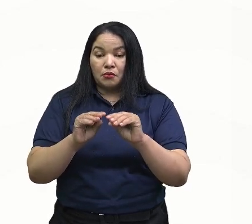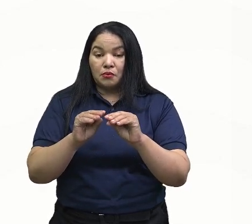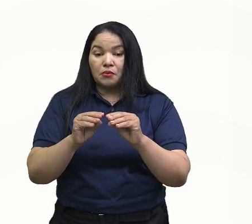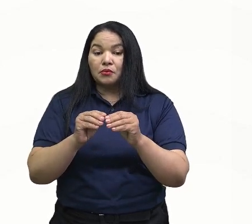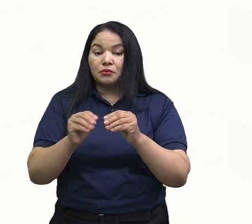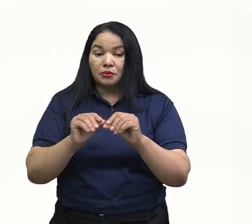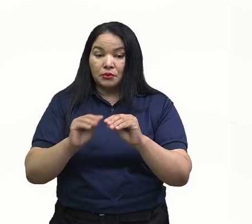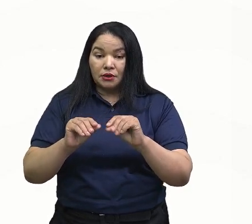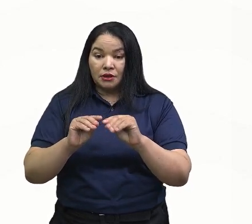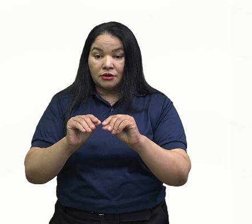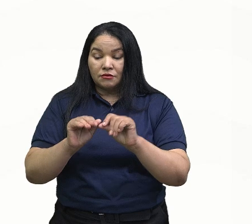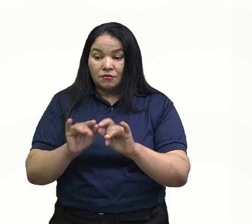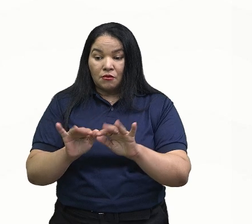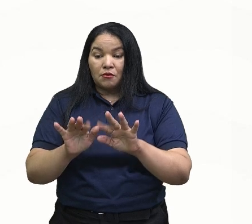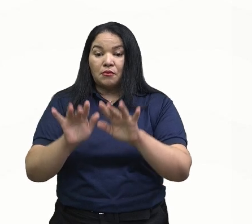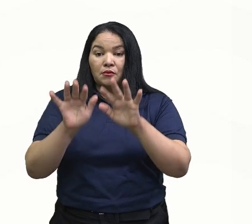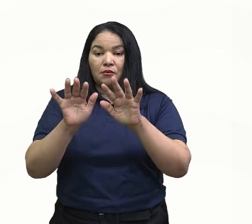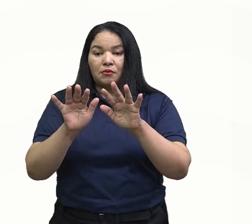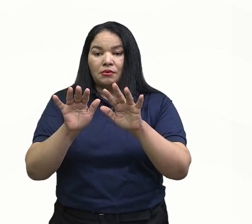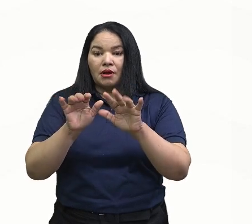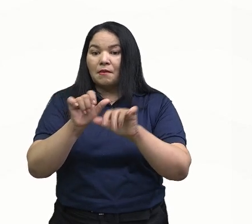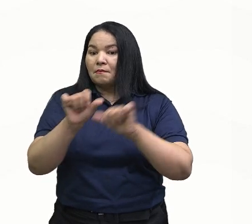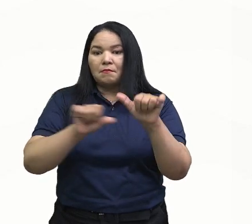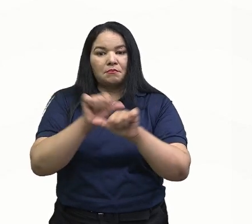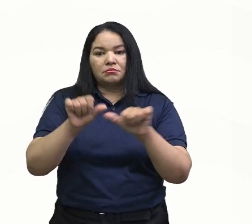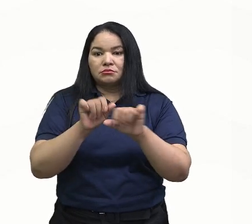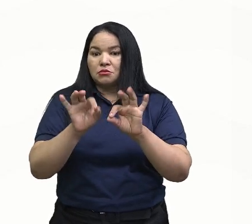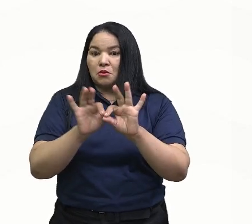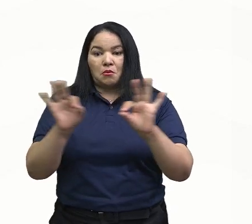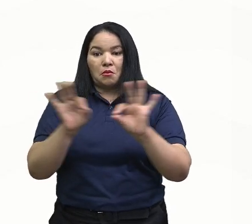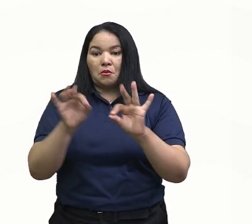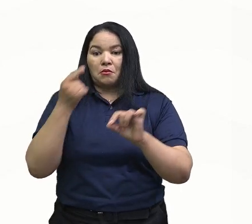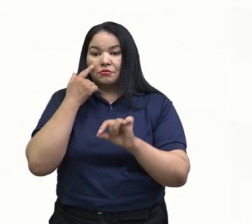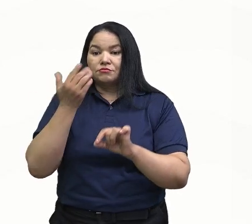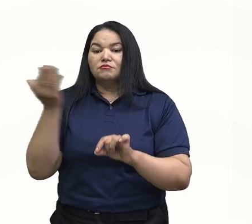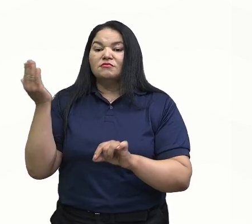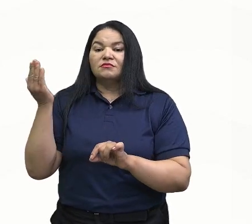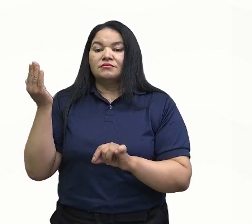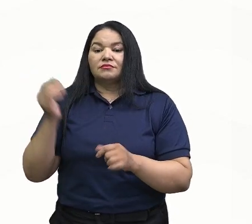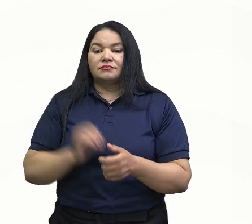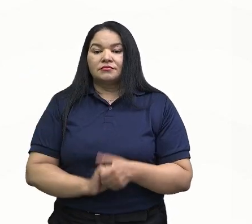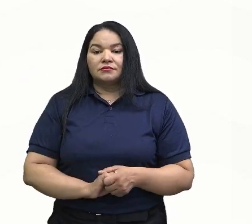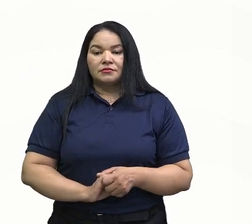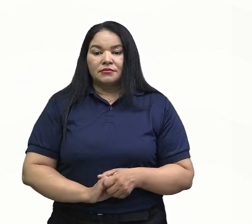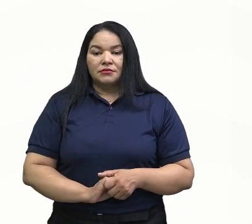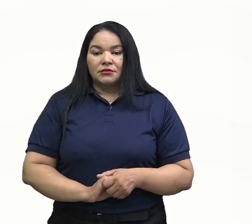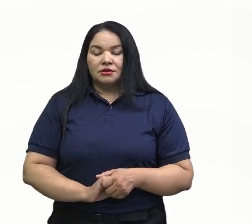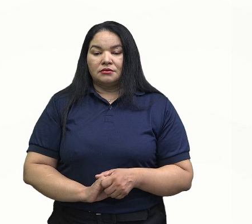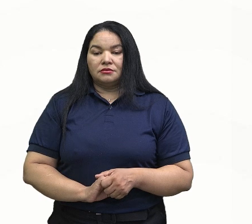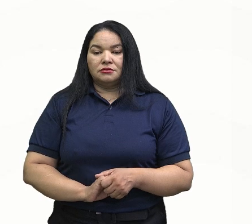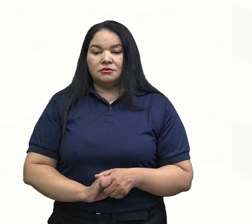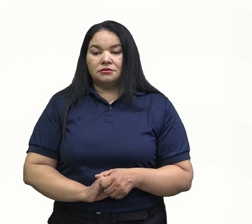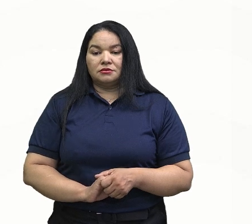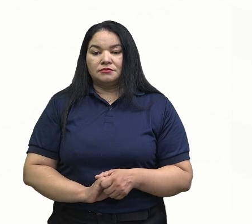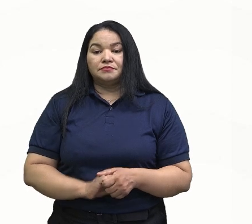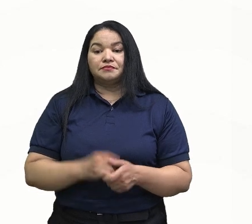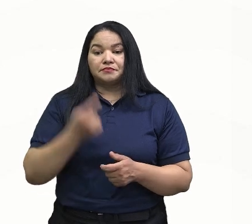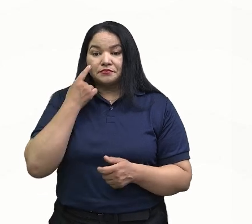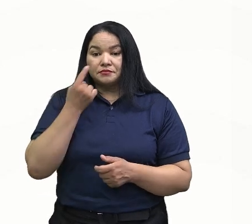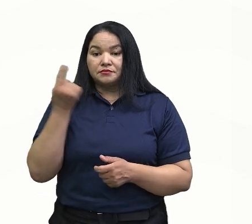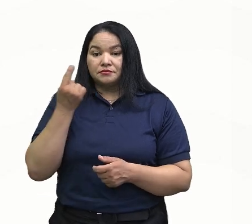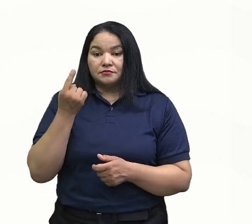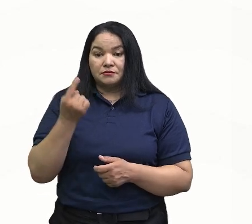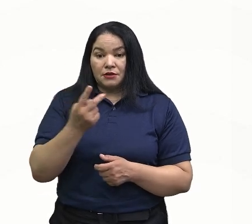né, são distantes um do outro. Olha o ferro, 1500. Já aqui são